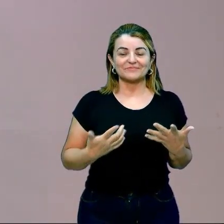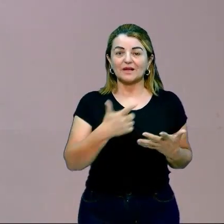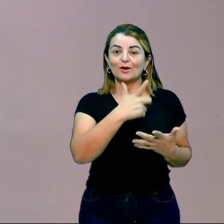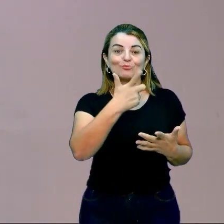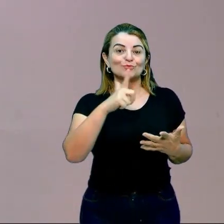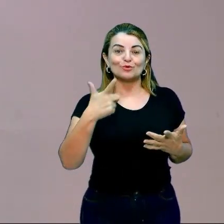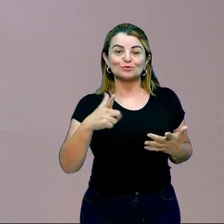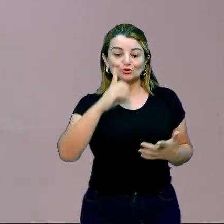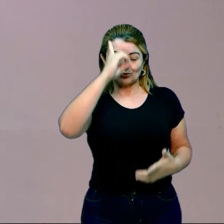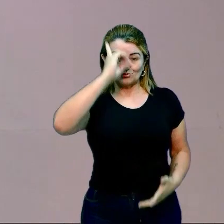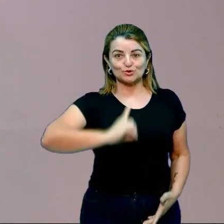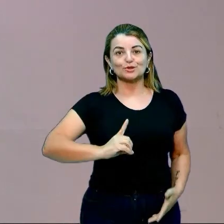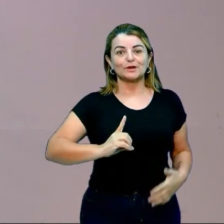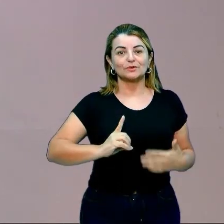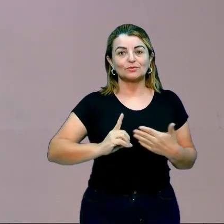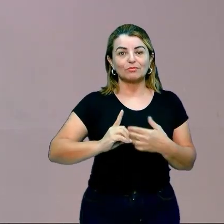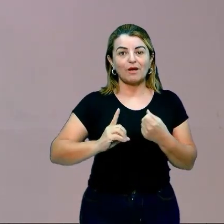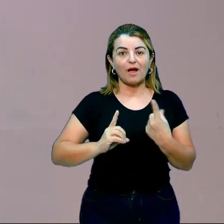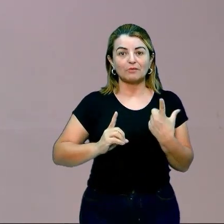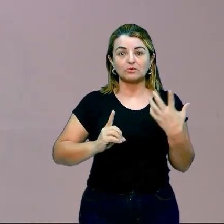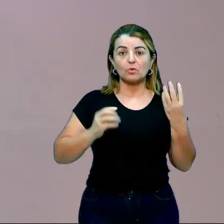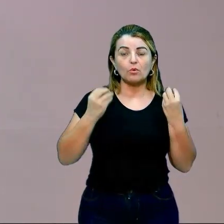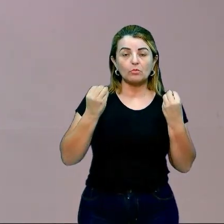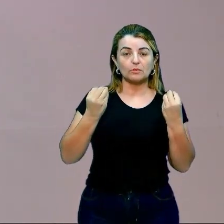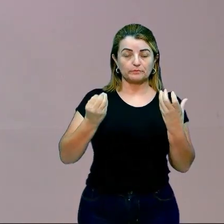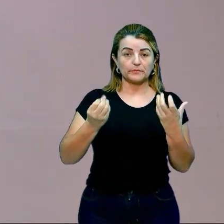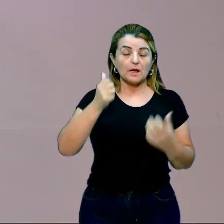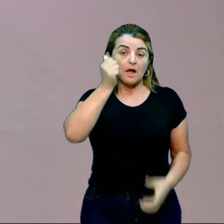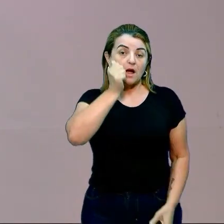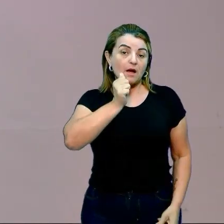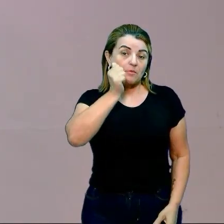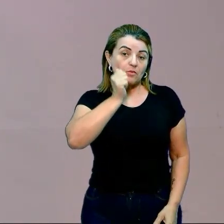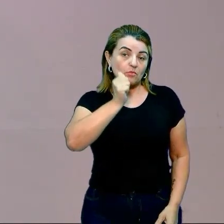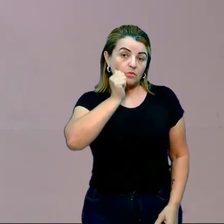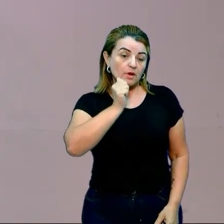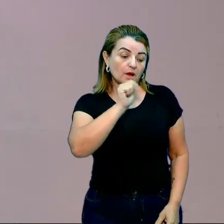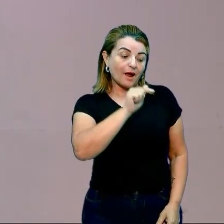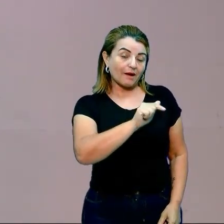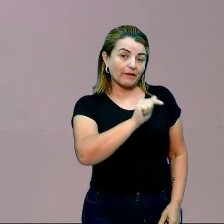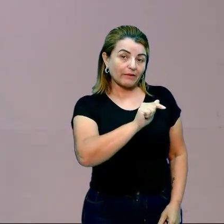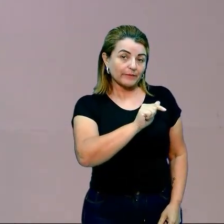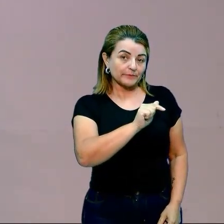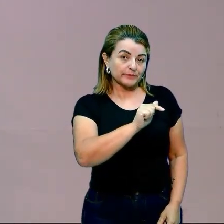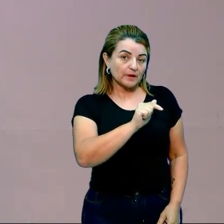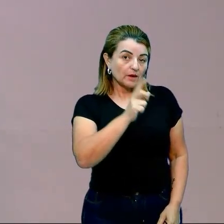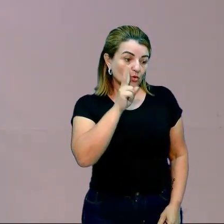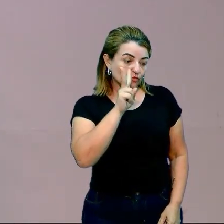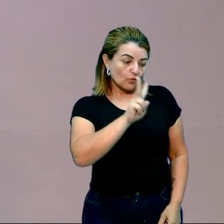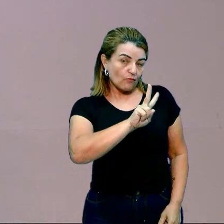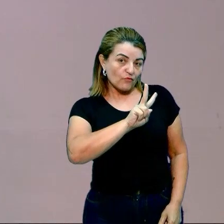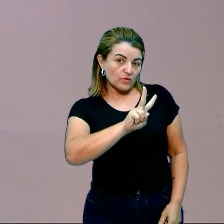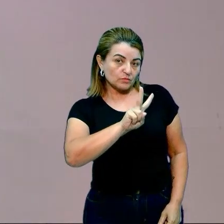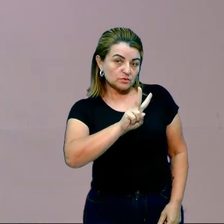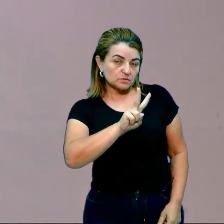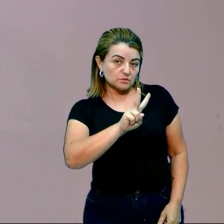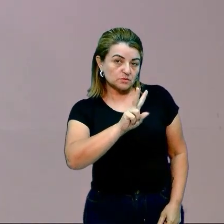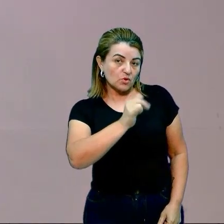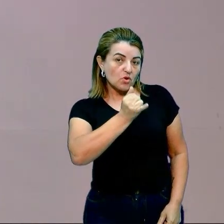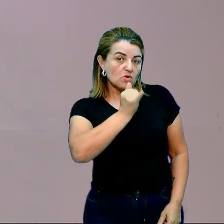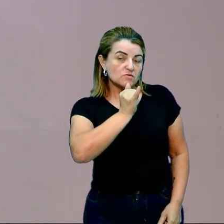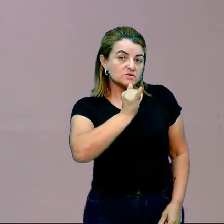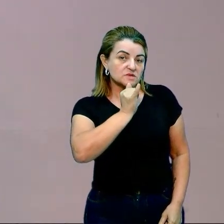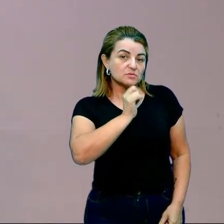tinham direitos né a mulher no mundo a tenista ela era vista somente como o quê como símbolo